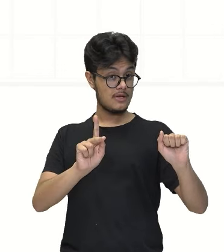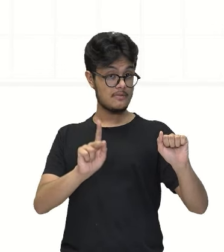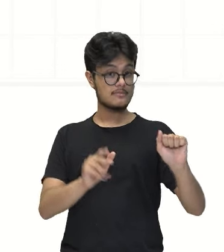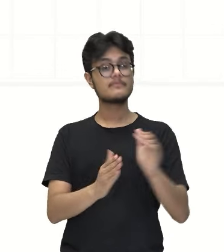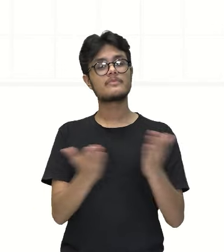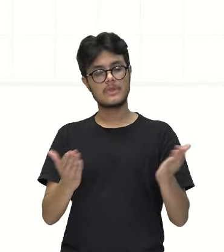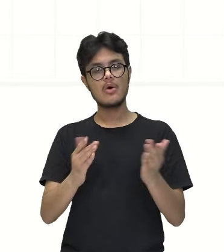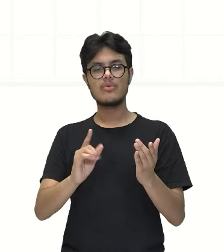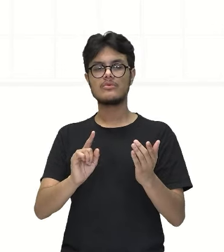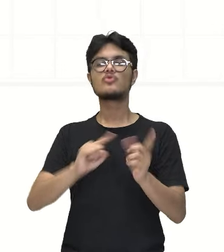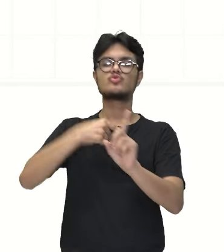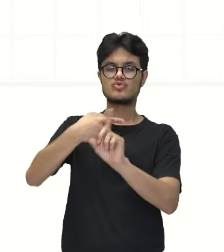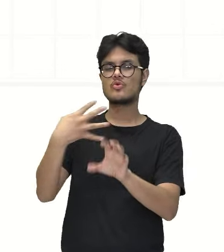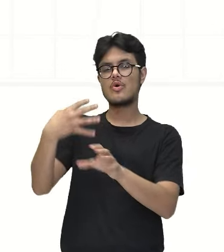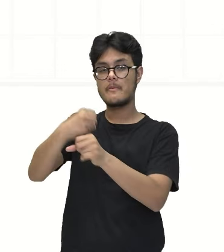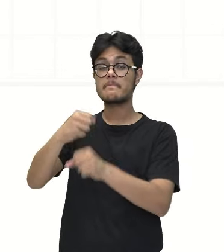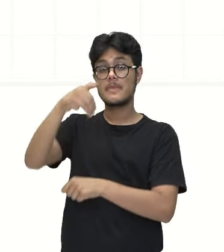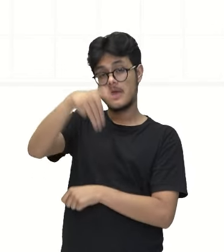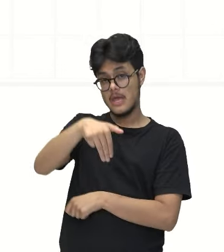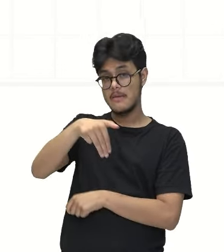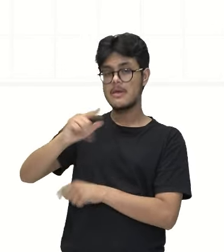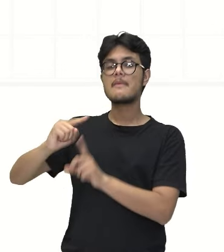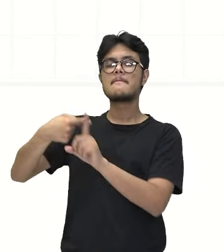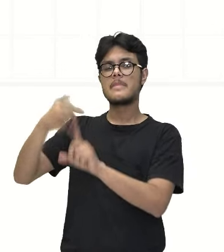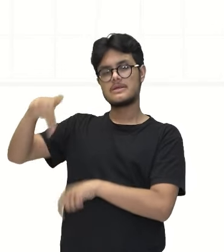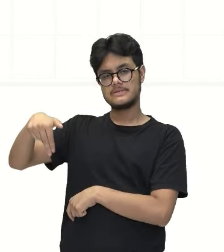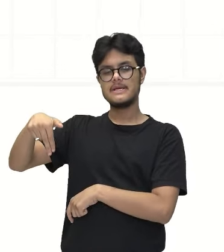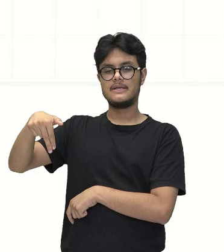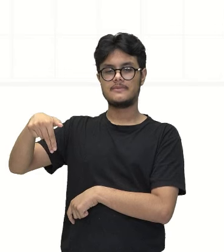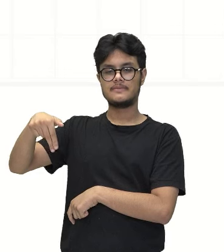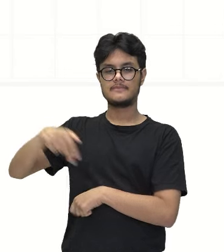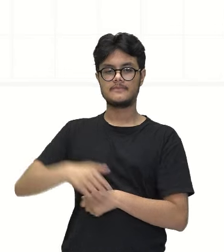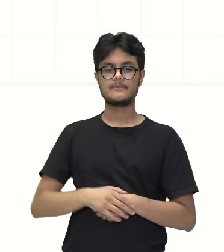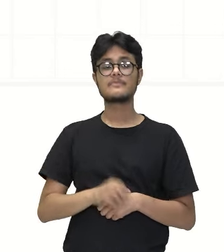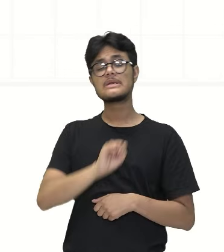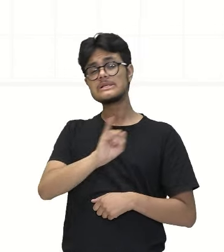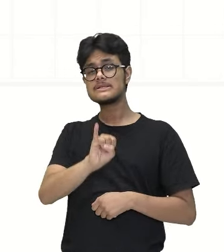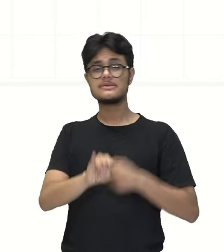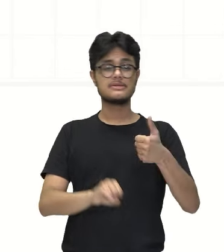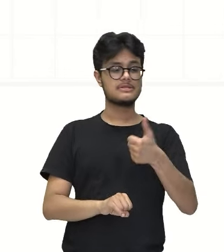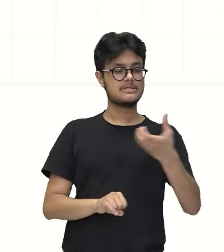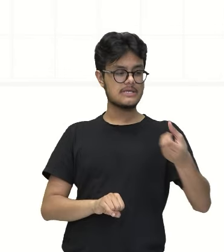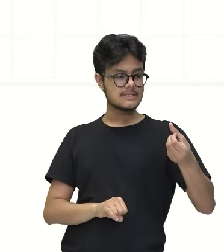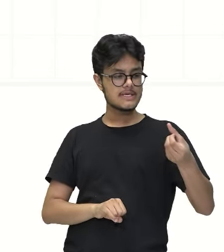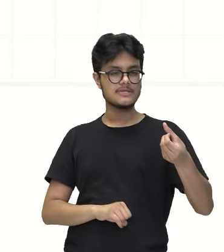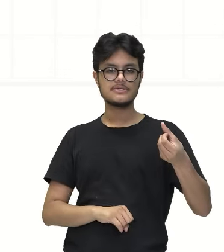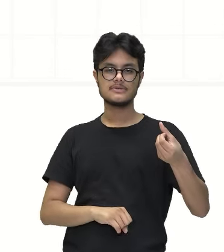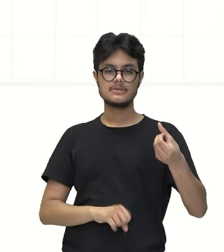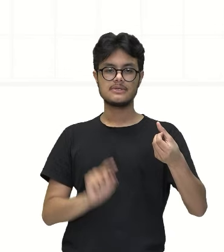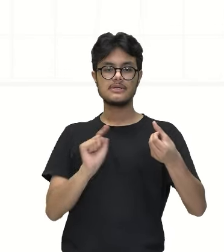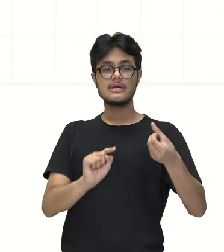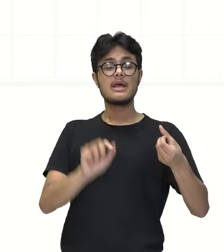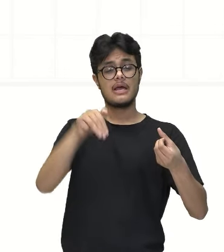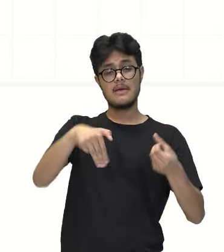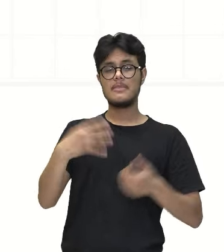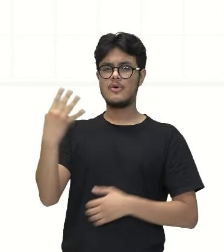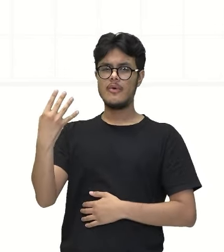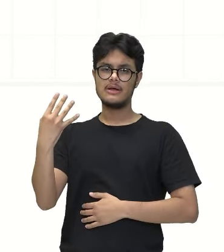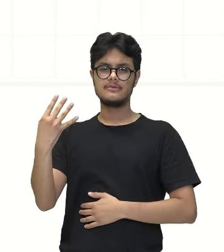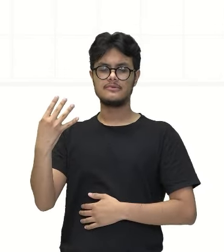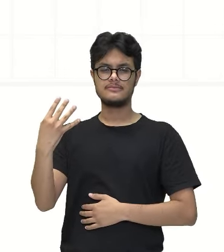projeções. Então, a hipotenusa toda mede 16 e a projeção M mede